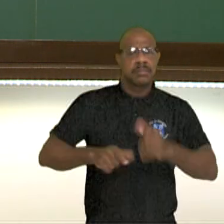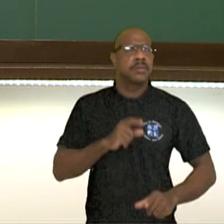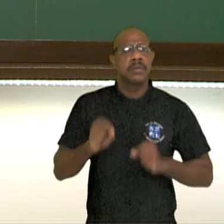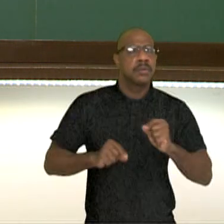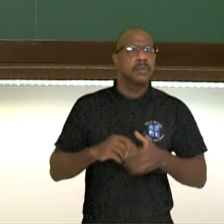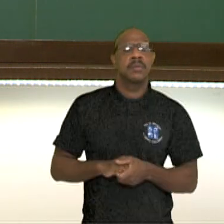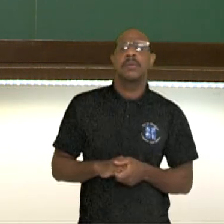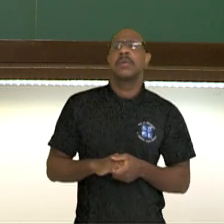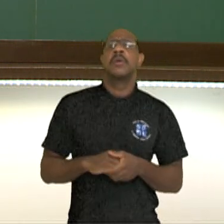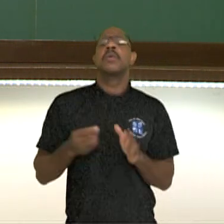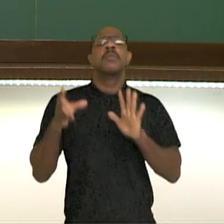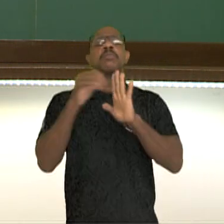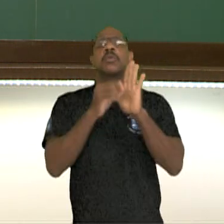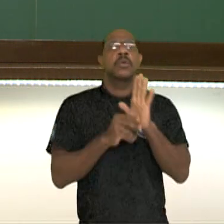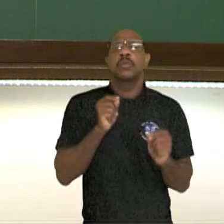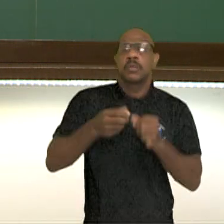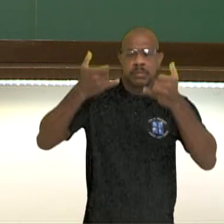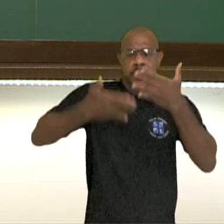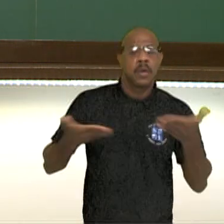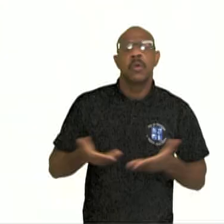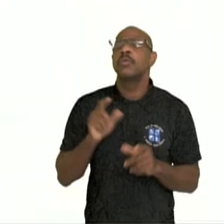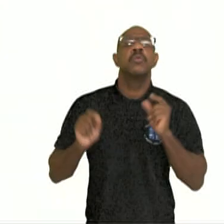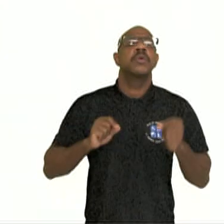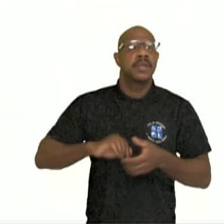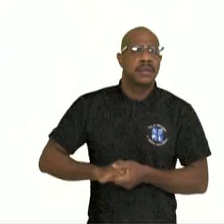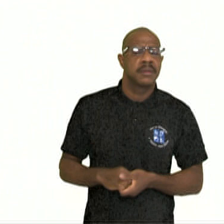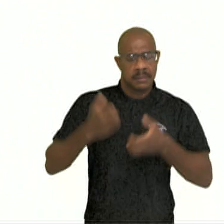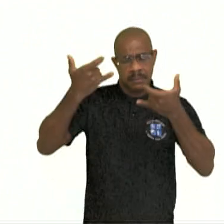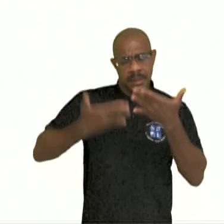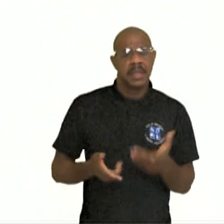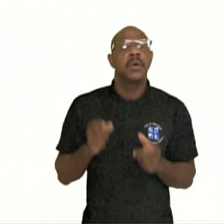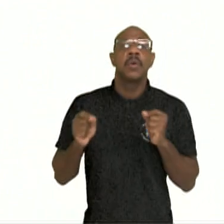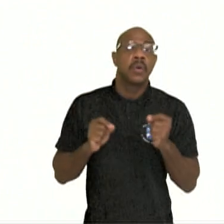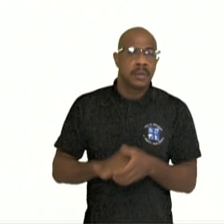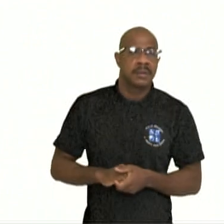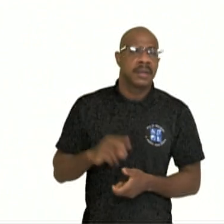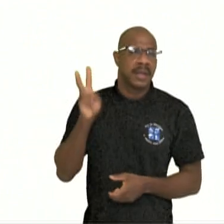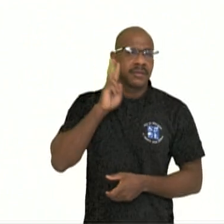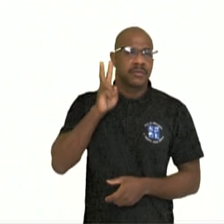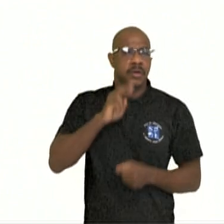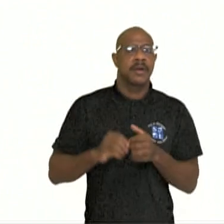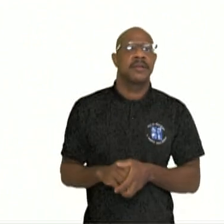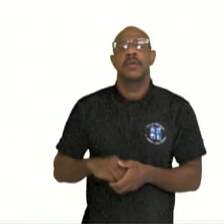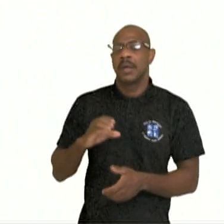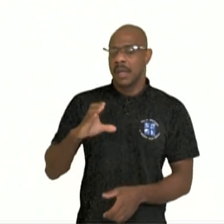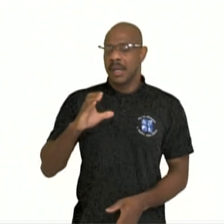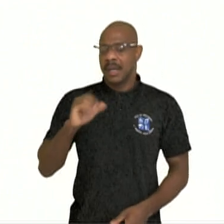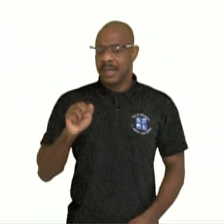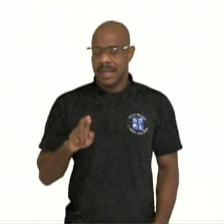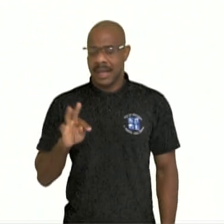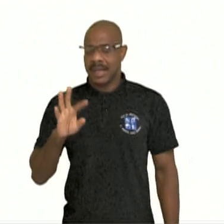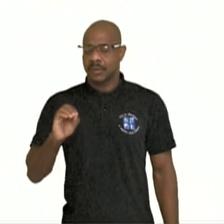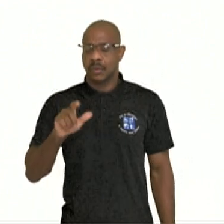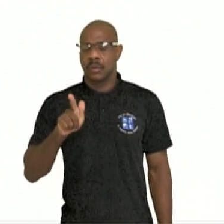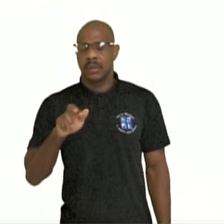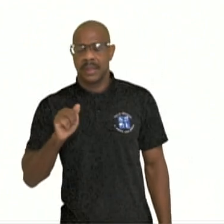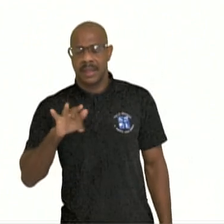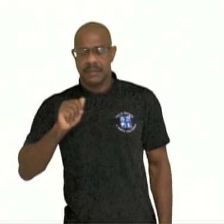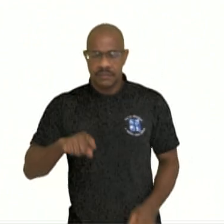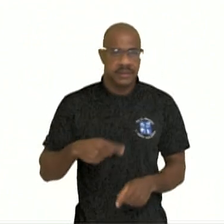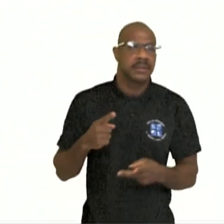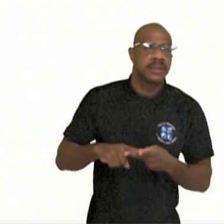Quais foram os assuntos que foram tratados aqui? Nós falamos um pouquinho sobre a história da cartografia, falamos da evolução da